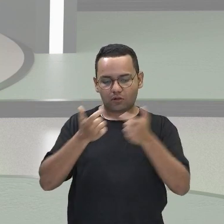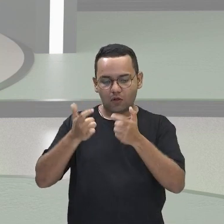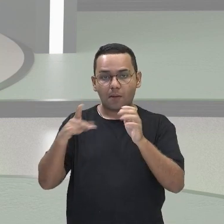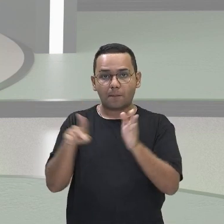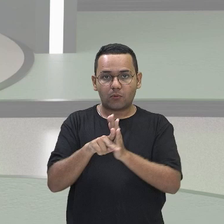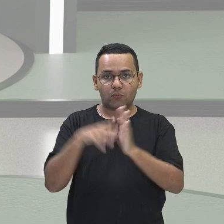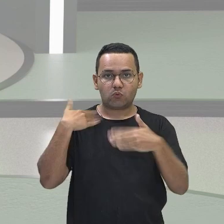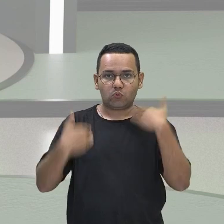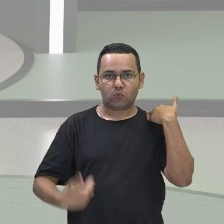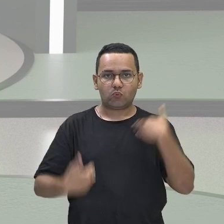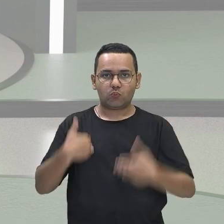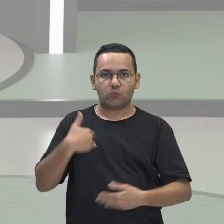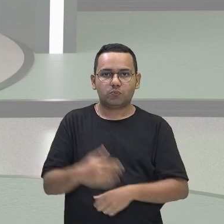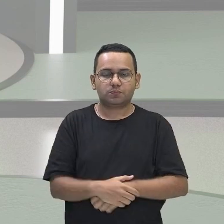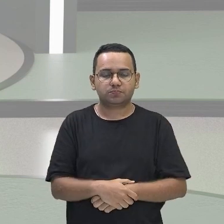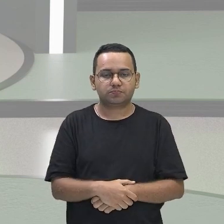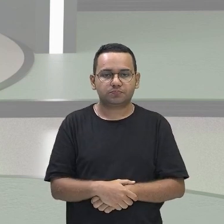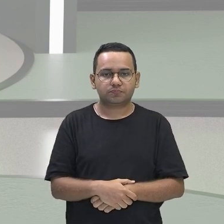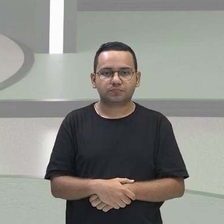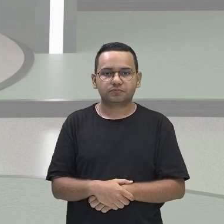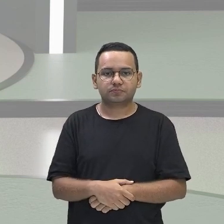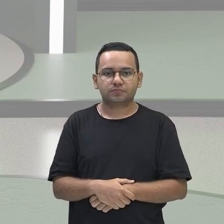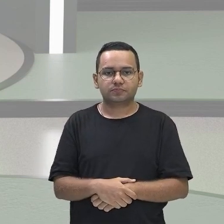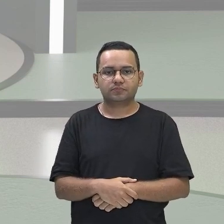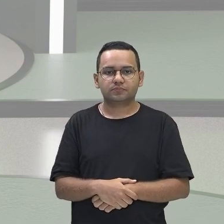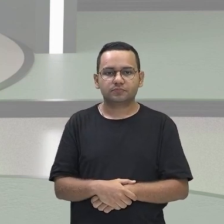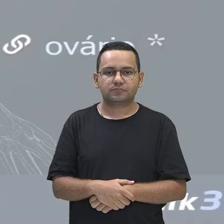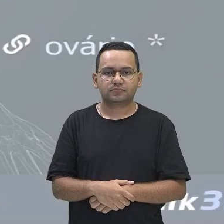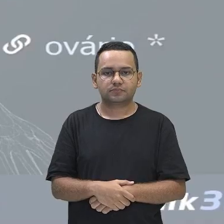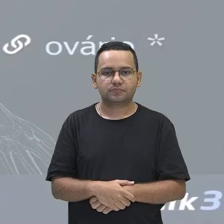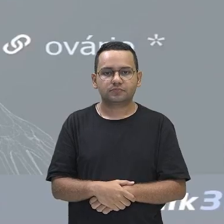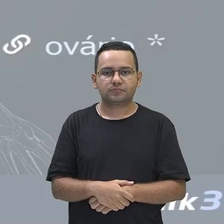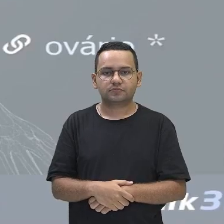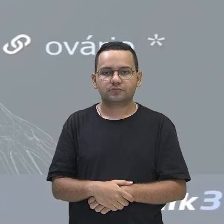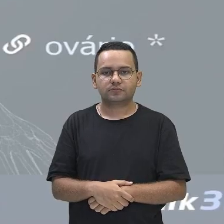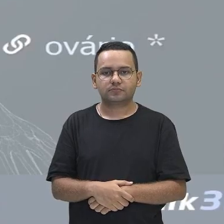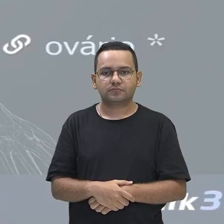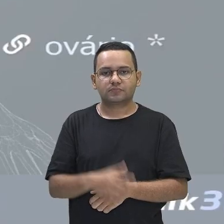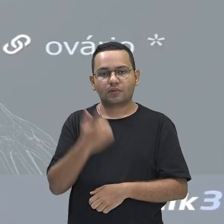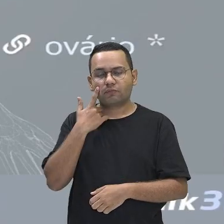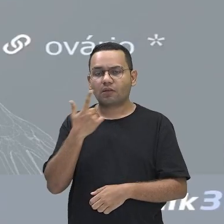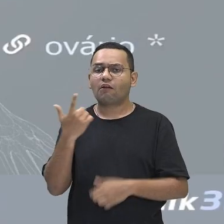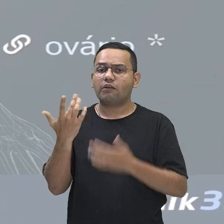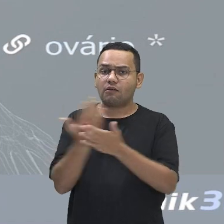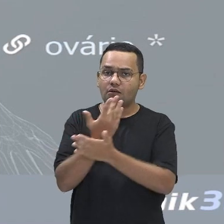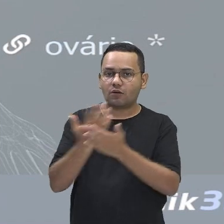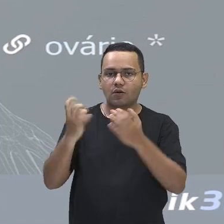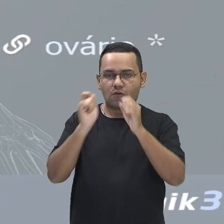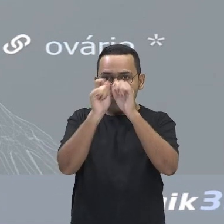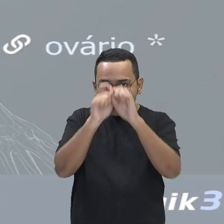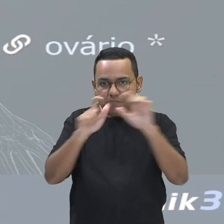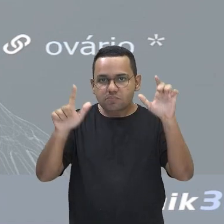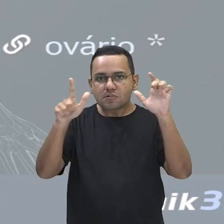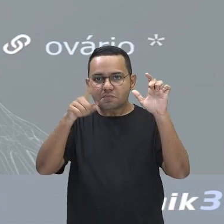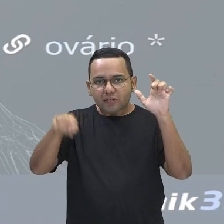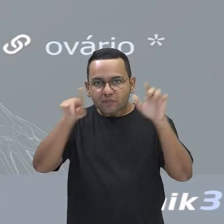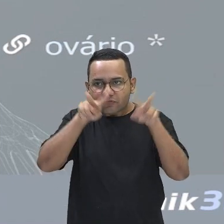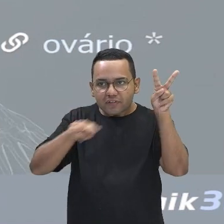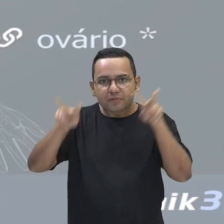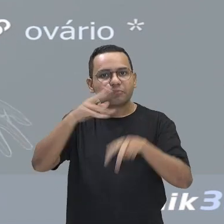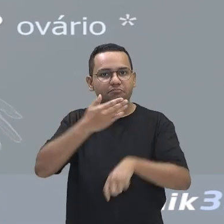localizadas no nosso corpo. Bom, eu vou mostrar para vocês, em alguns momentos eu vou aumentar para que fique mais fácil a